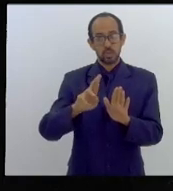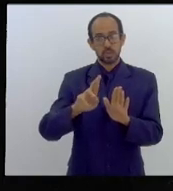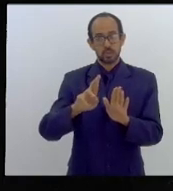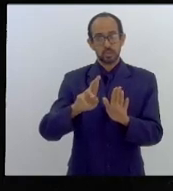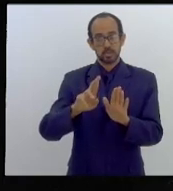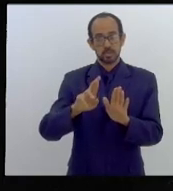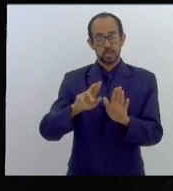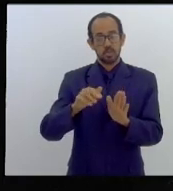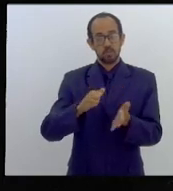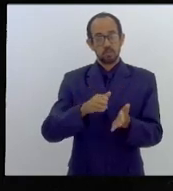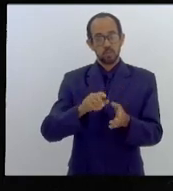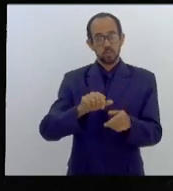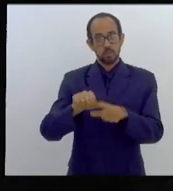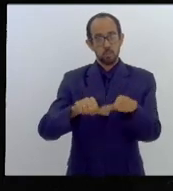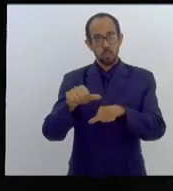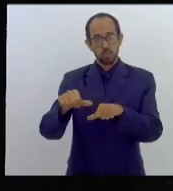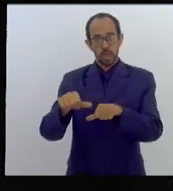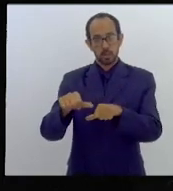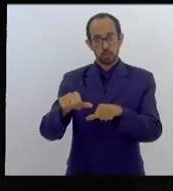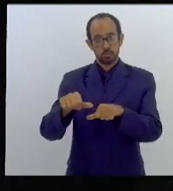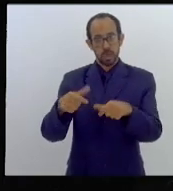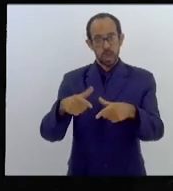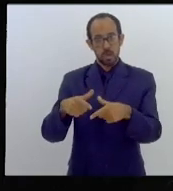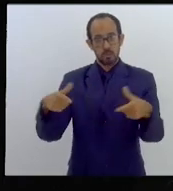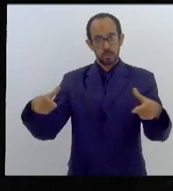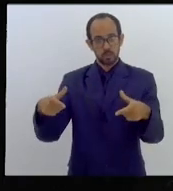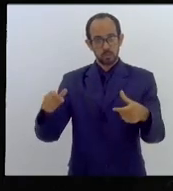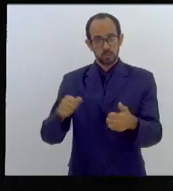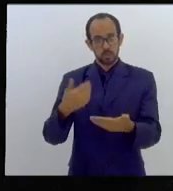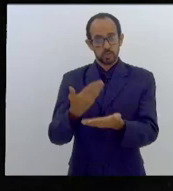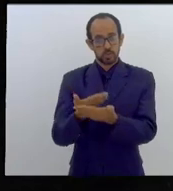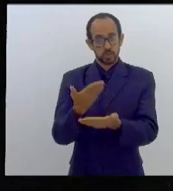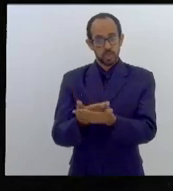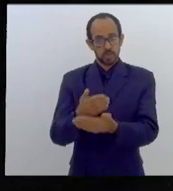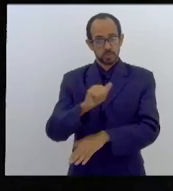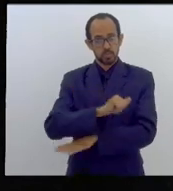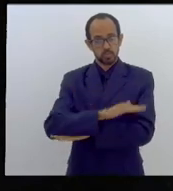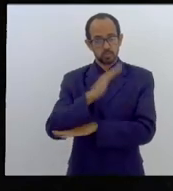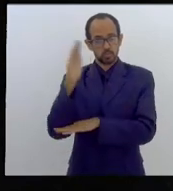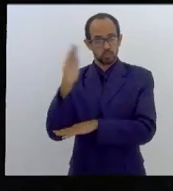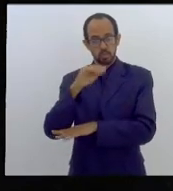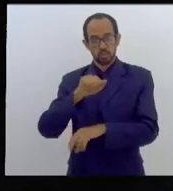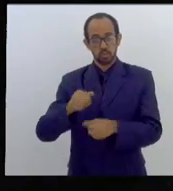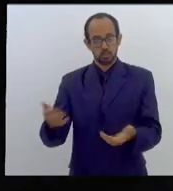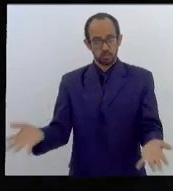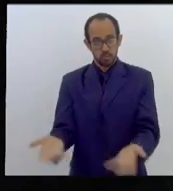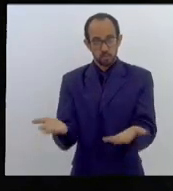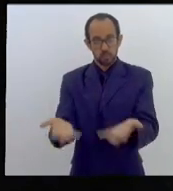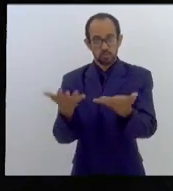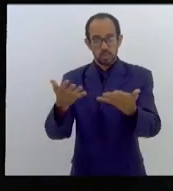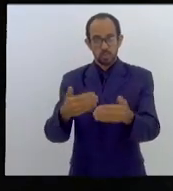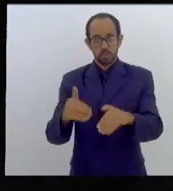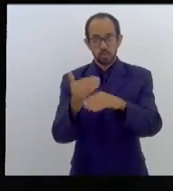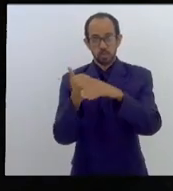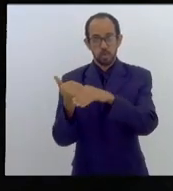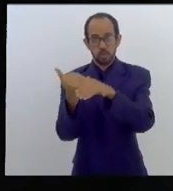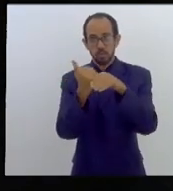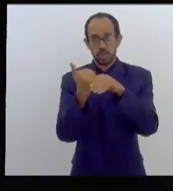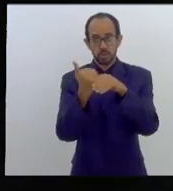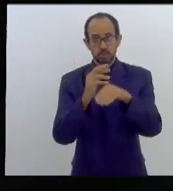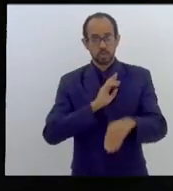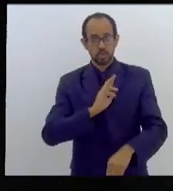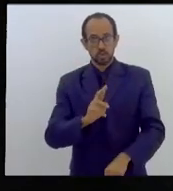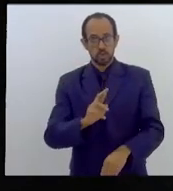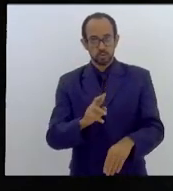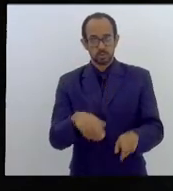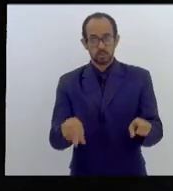fosse direcionado para a ampliação da educação em tempo integral, para a promoção da igualdade religiosa. Sim, senhor.